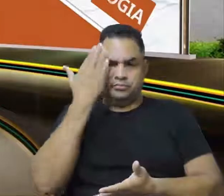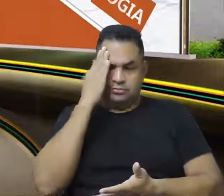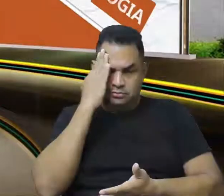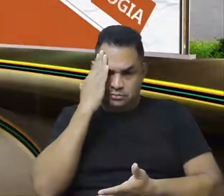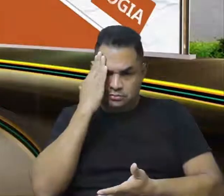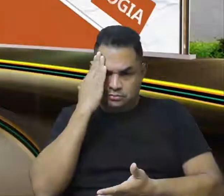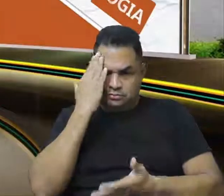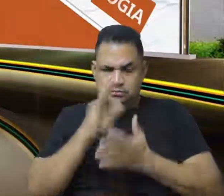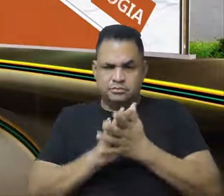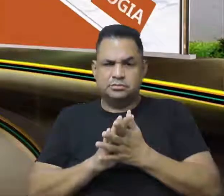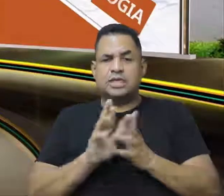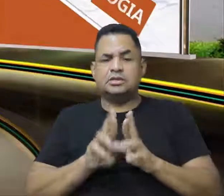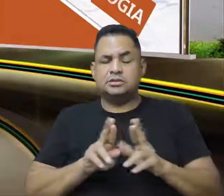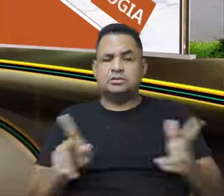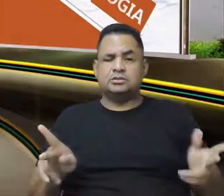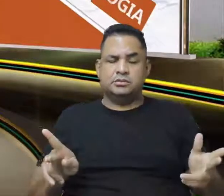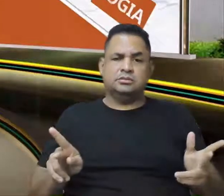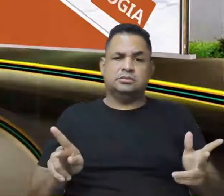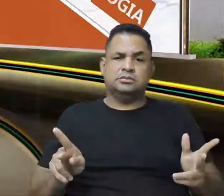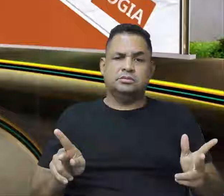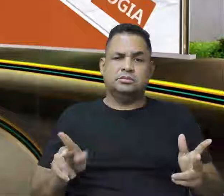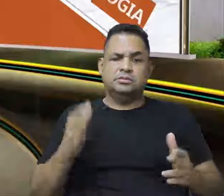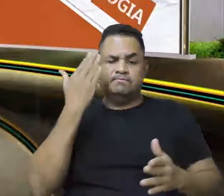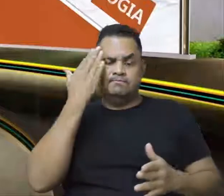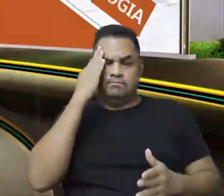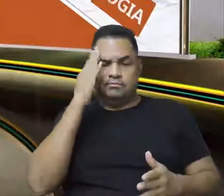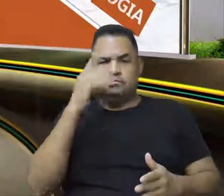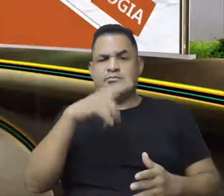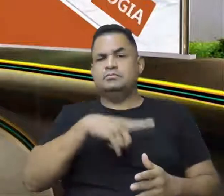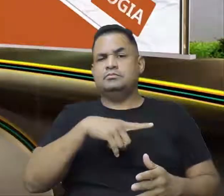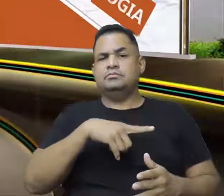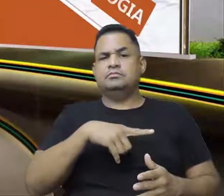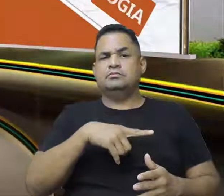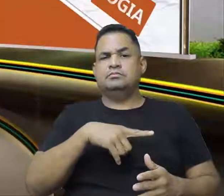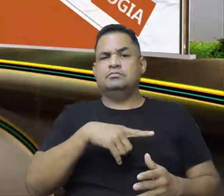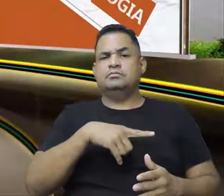entender essas diferenças, entender que existe